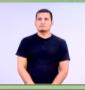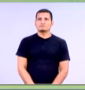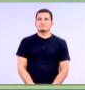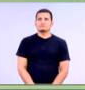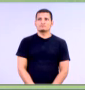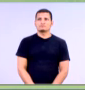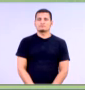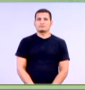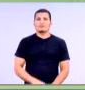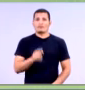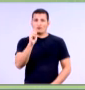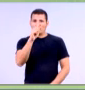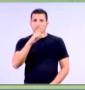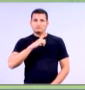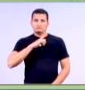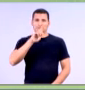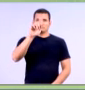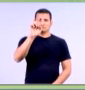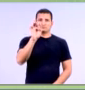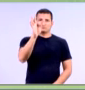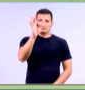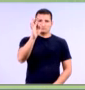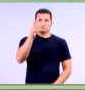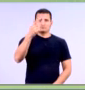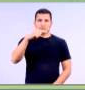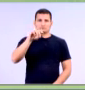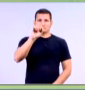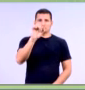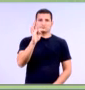Aqui, gente, nós temos o get e o set do titular.